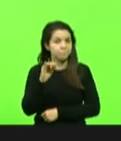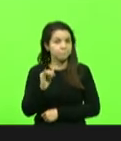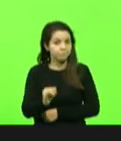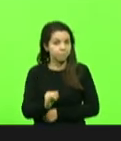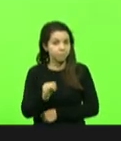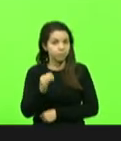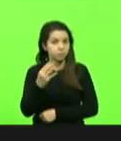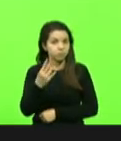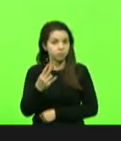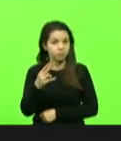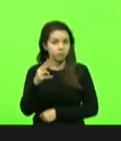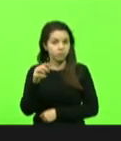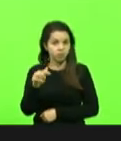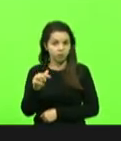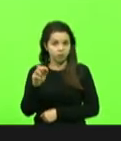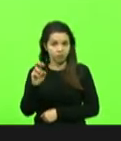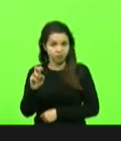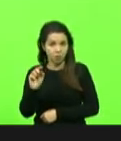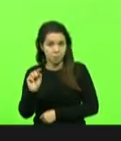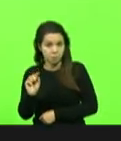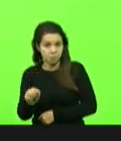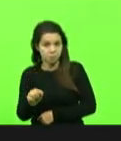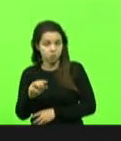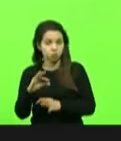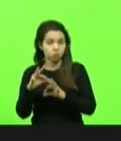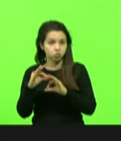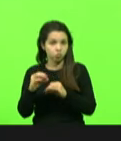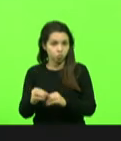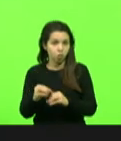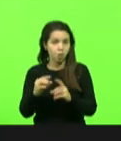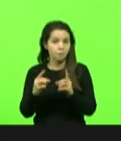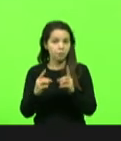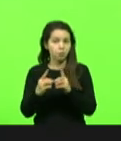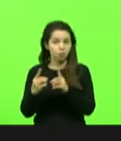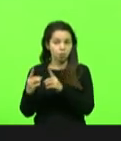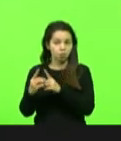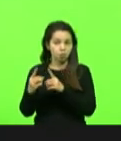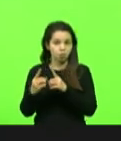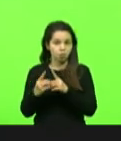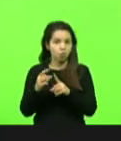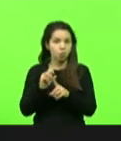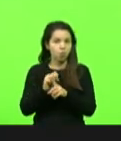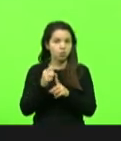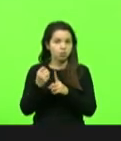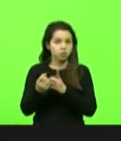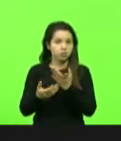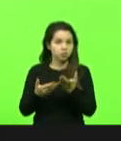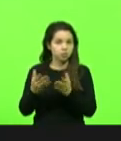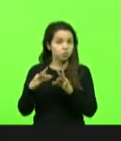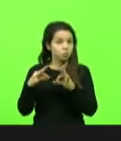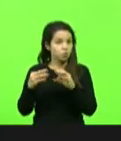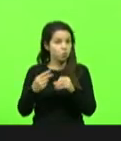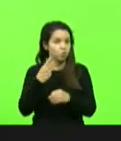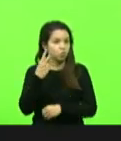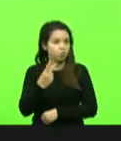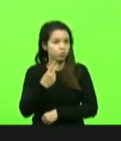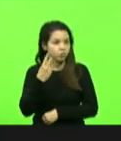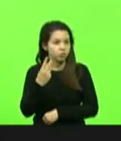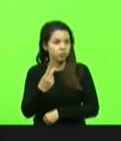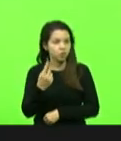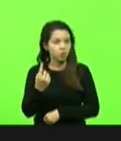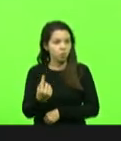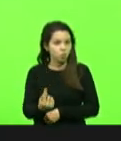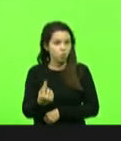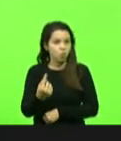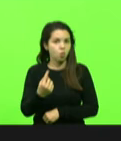R$1.275.000, né, para toda a política de assistência social, sendo que apenas um equipamento da assistência social, que é a Passarela